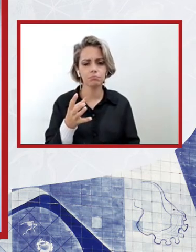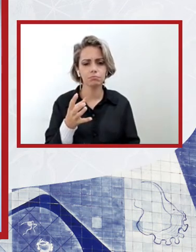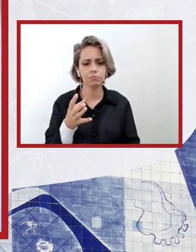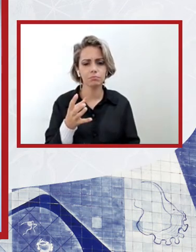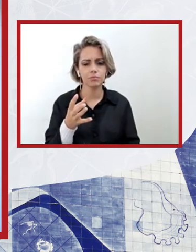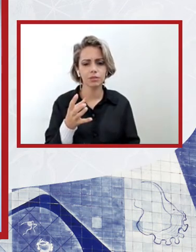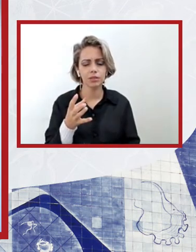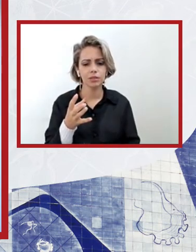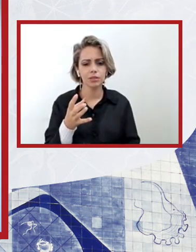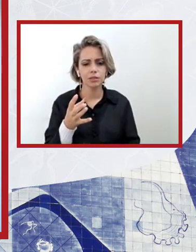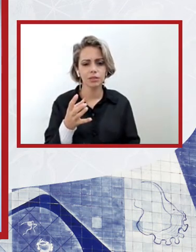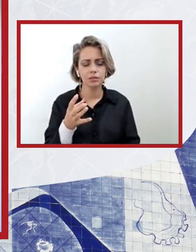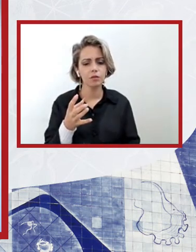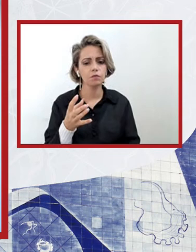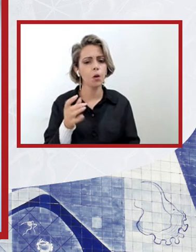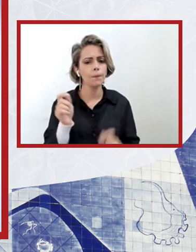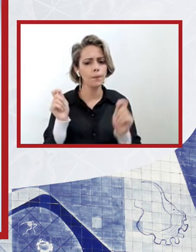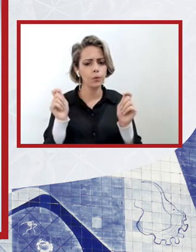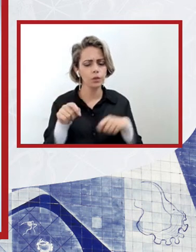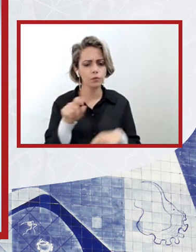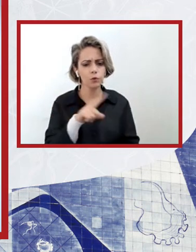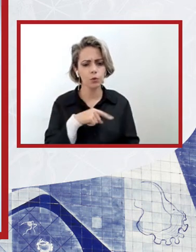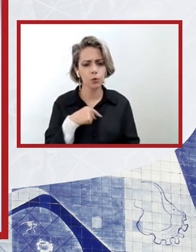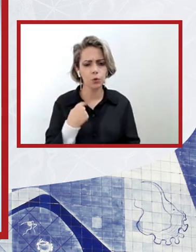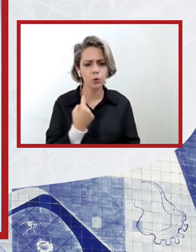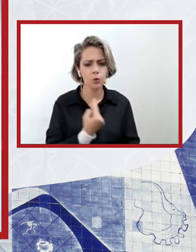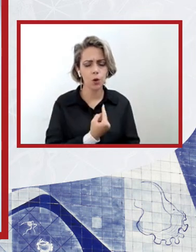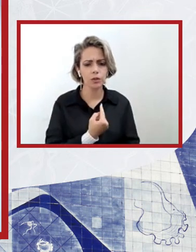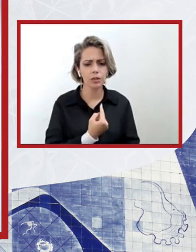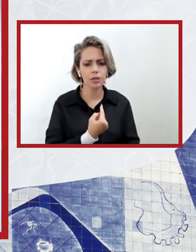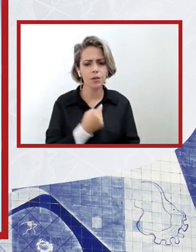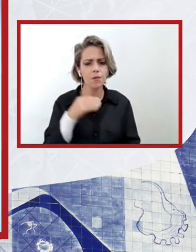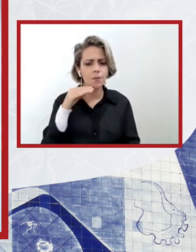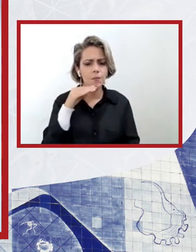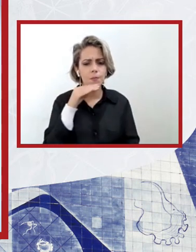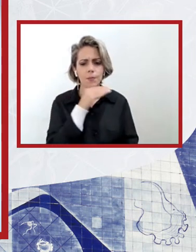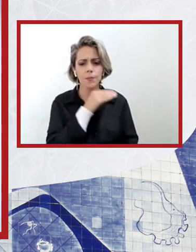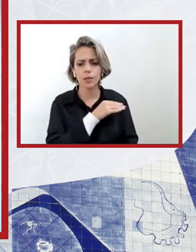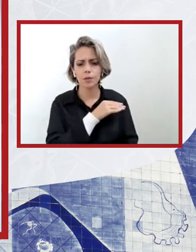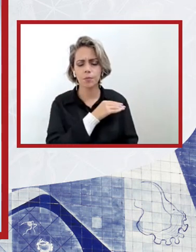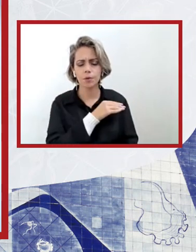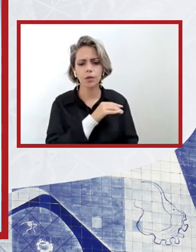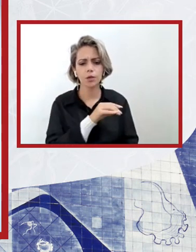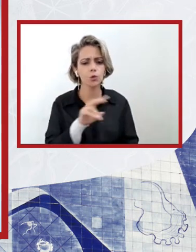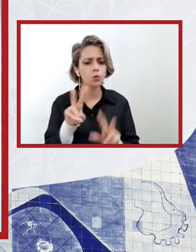nos foi possível permitir verificar a questão da